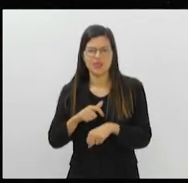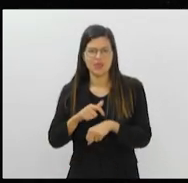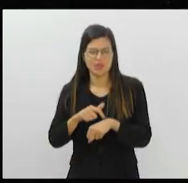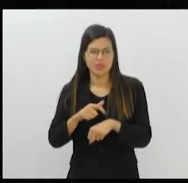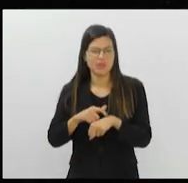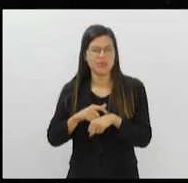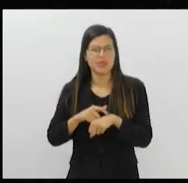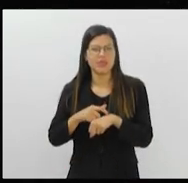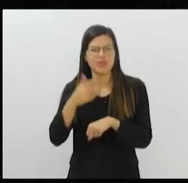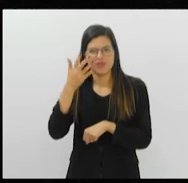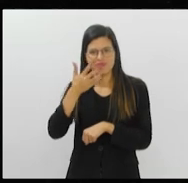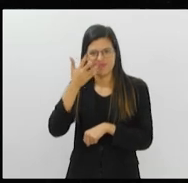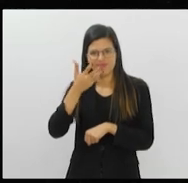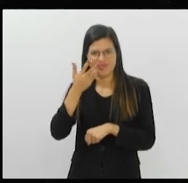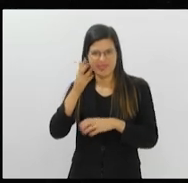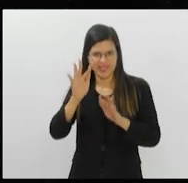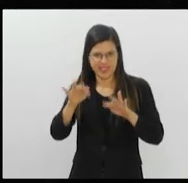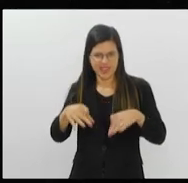Ontem